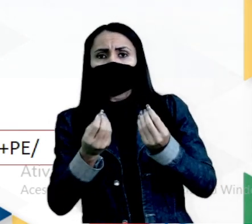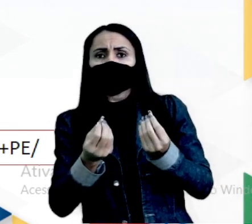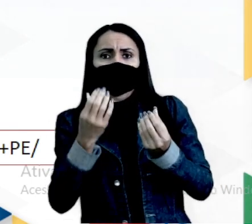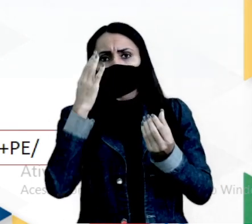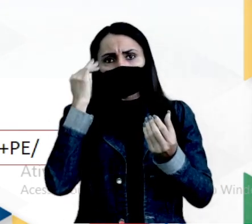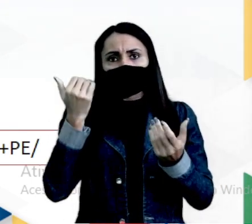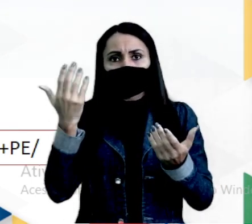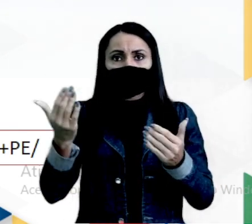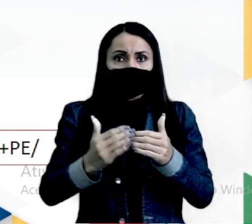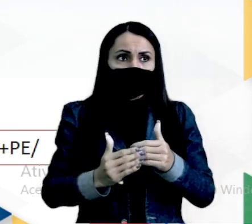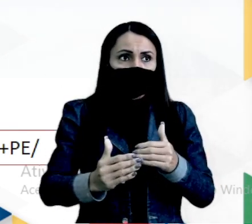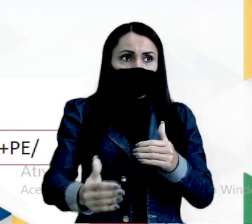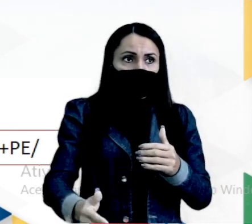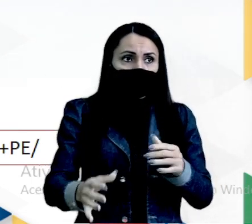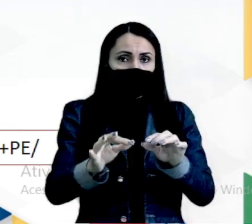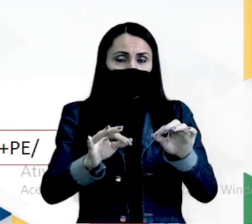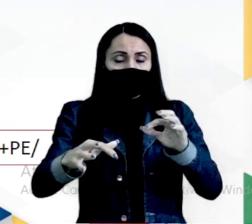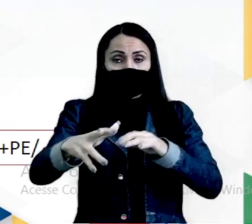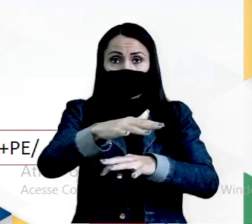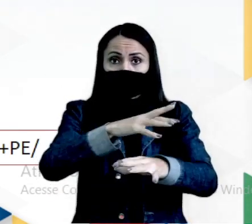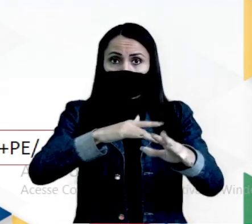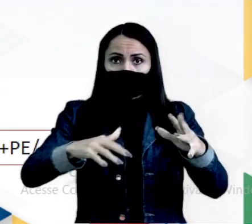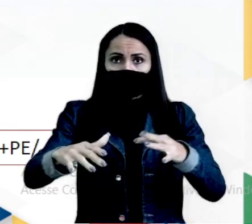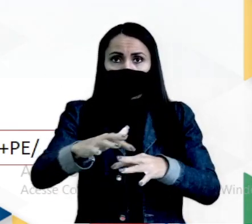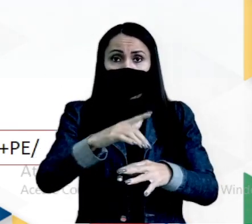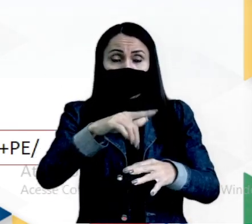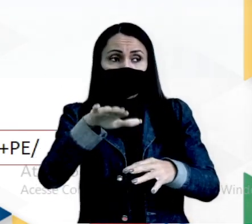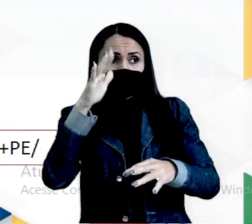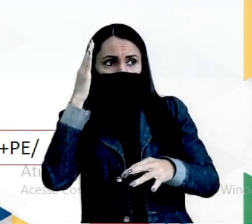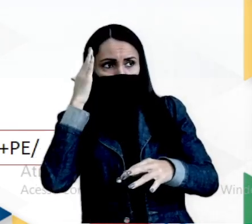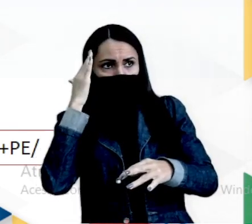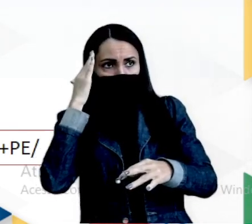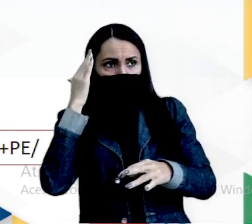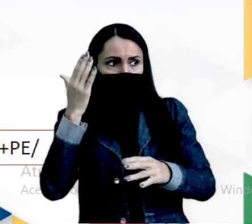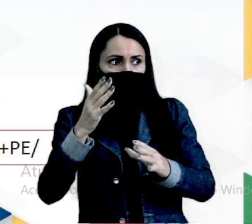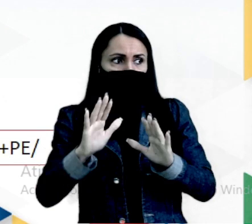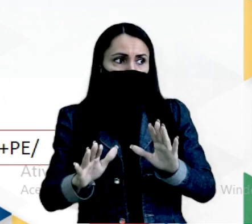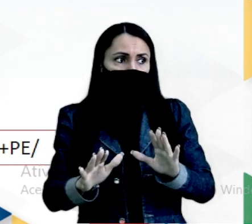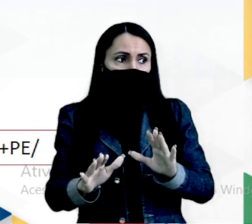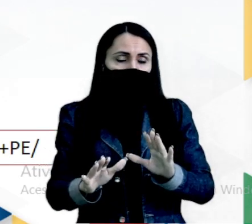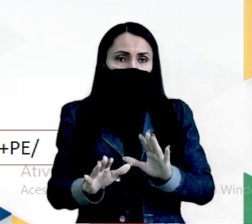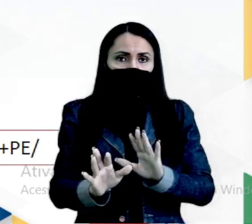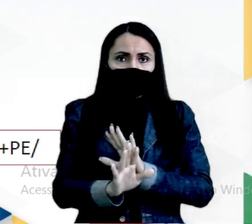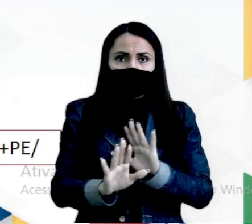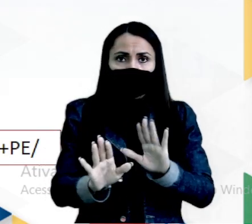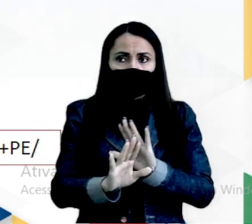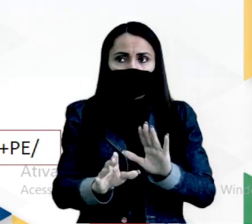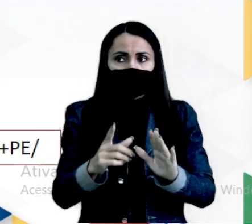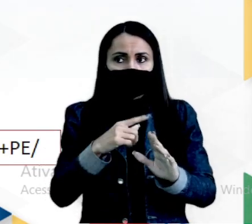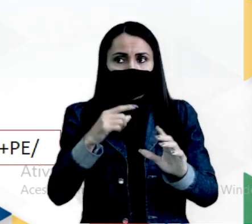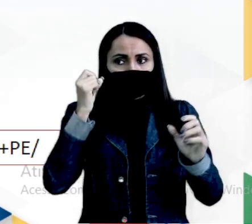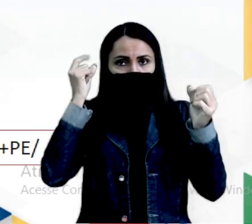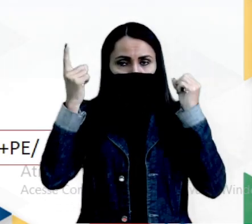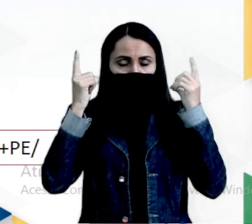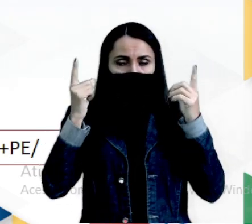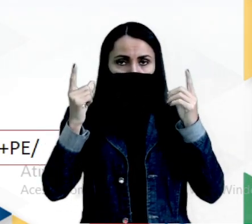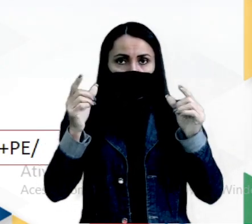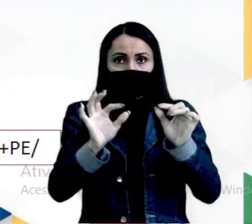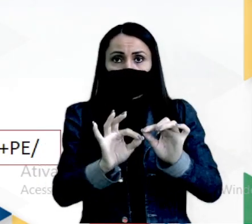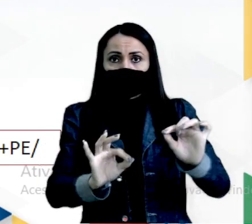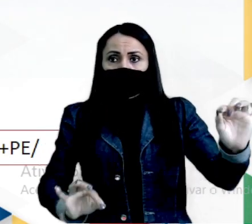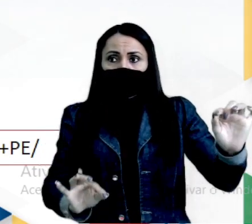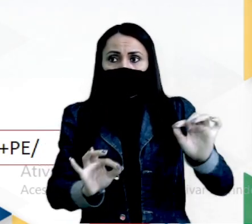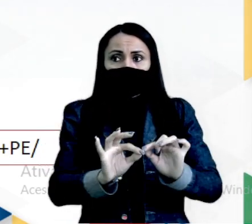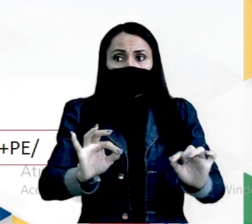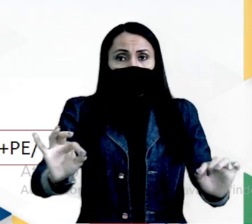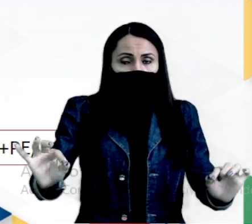saber? A partir do perímetro urbano. Para que você entenda que perímetro não é só aquela ideia de medição, né,